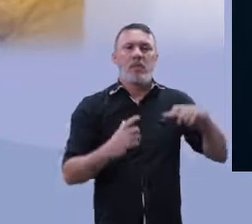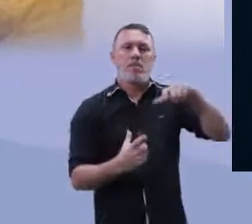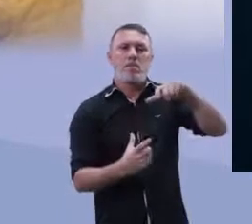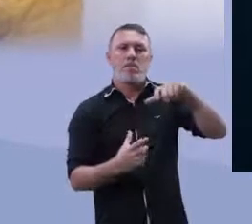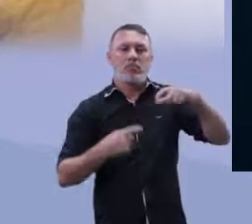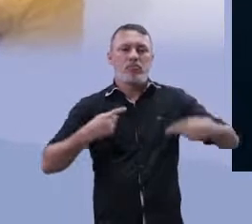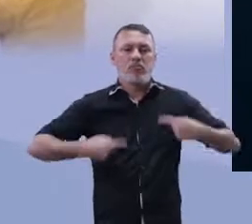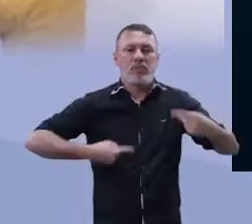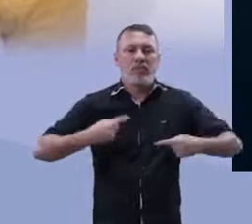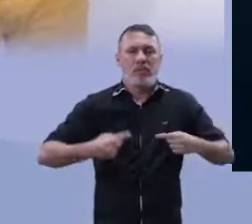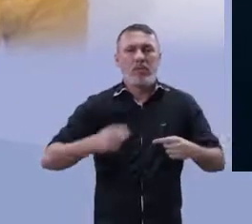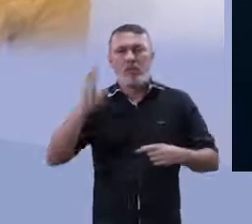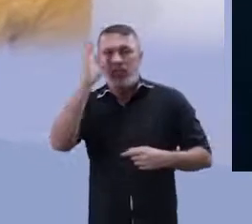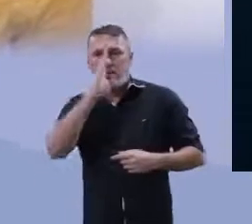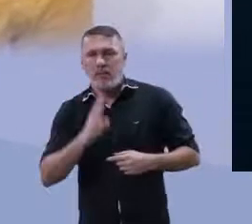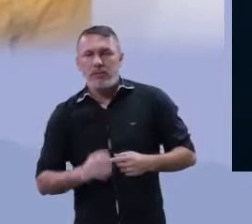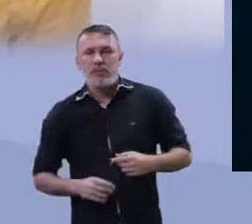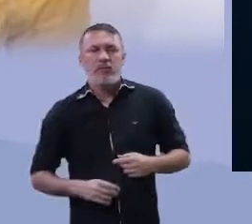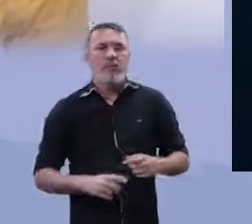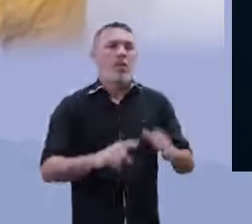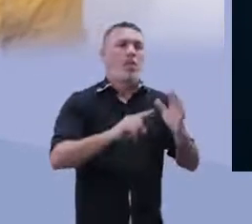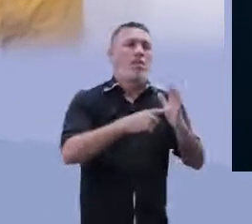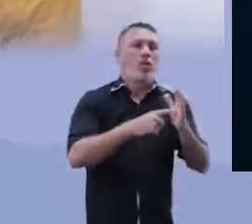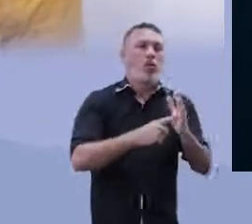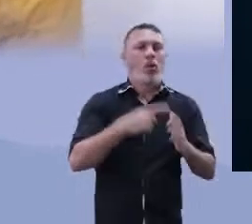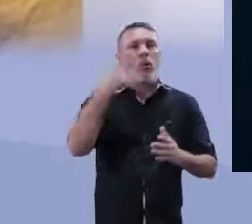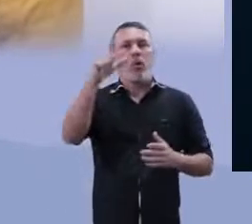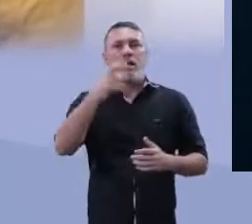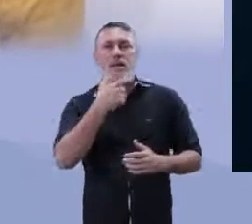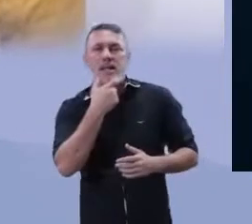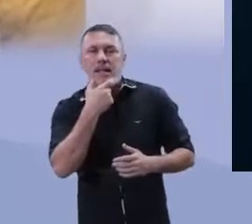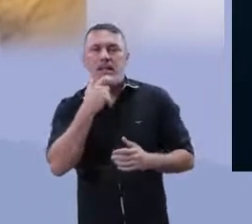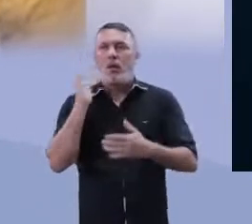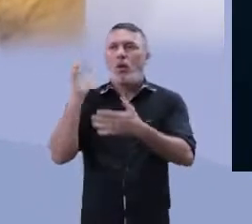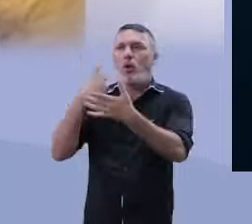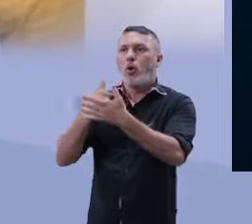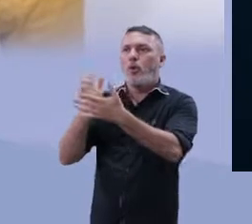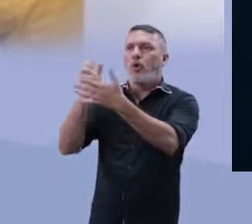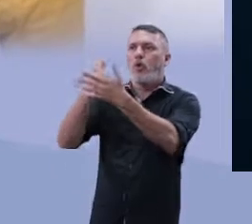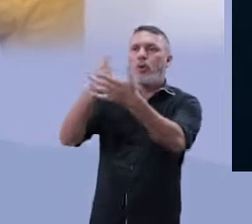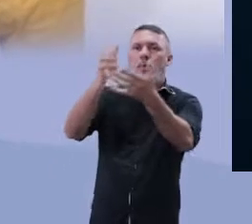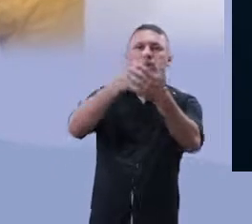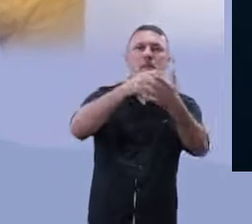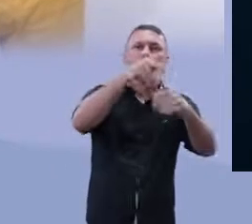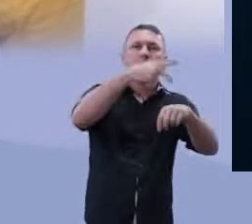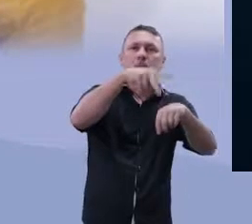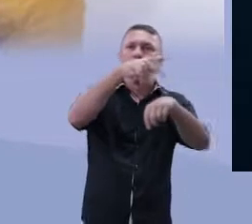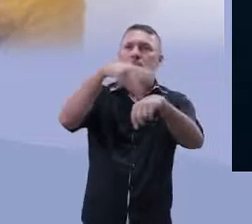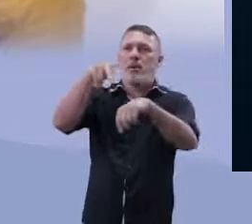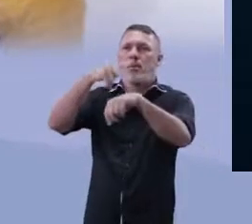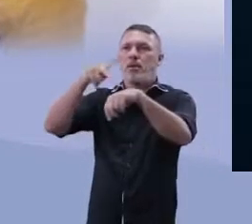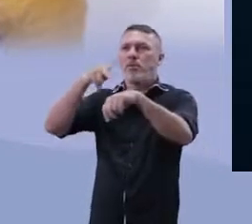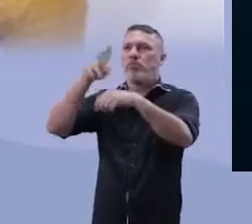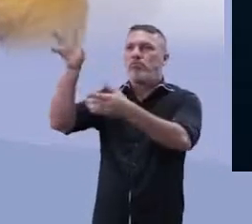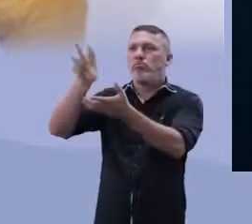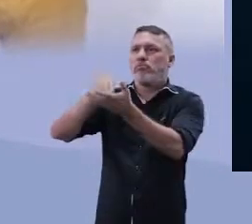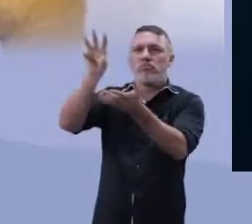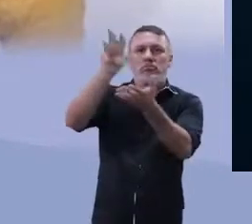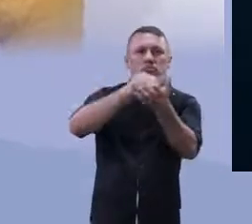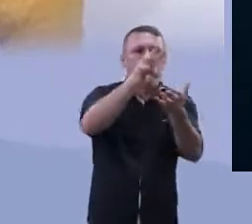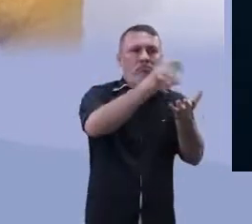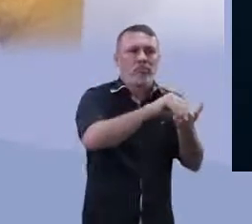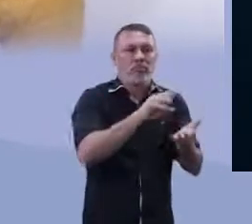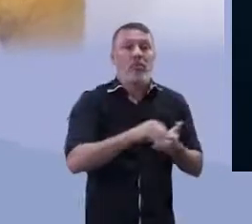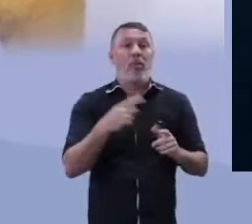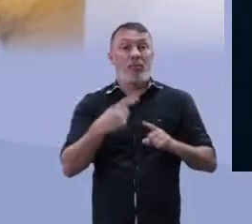no Brasil, os motores que vêm da Rolls-Royce inglesa. Ou seja, uma transnacional ela depende